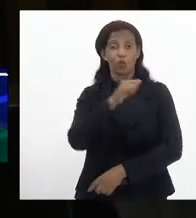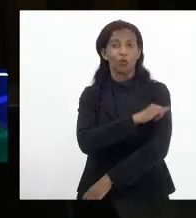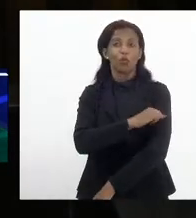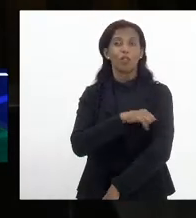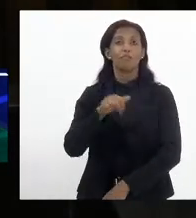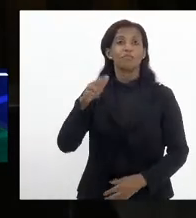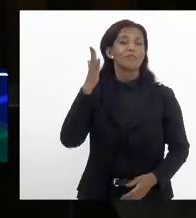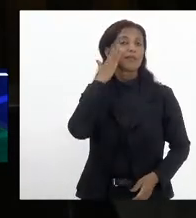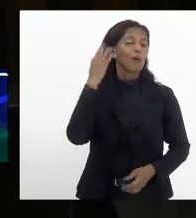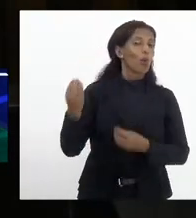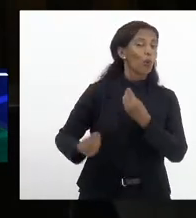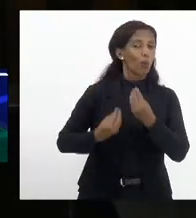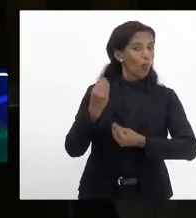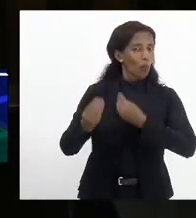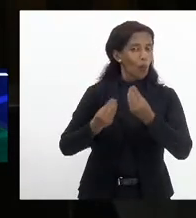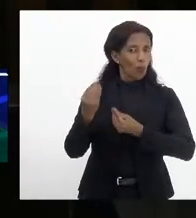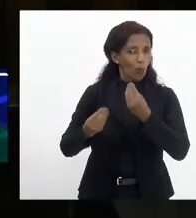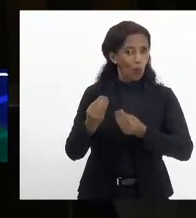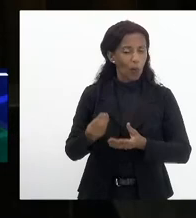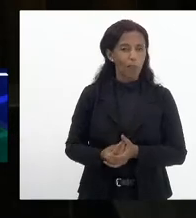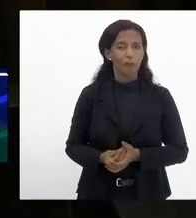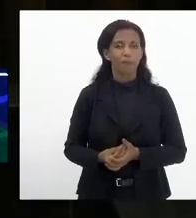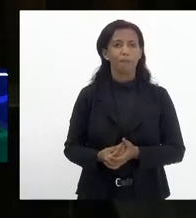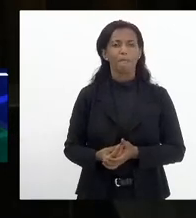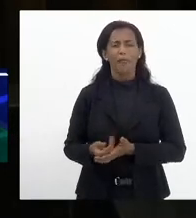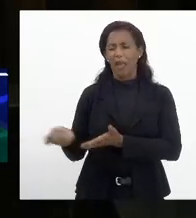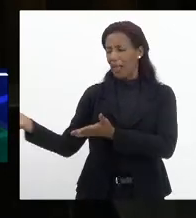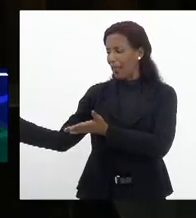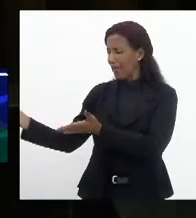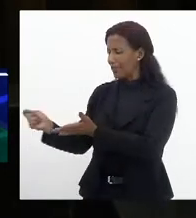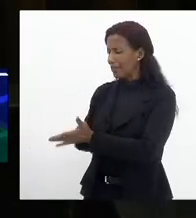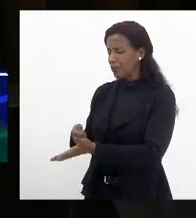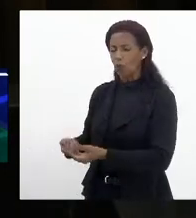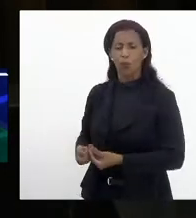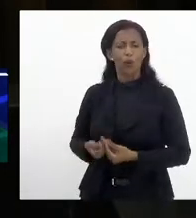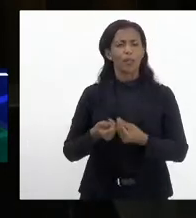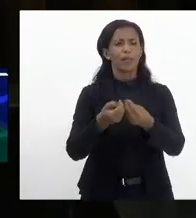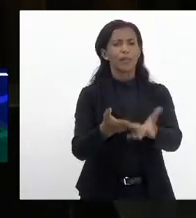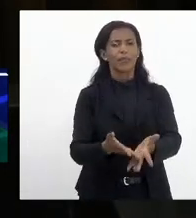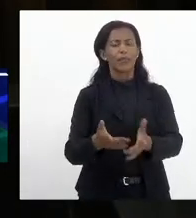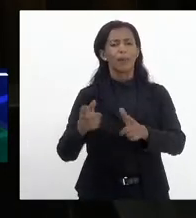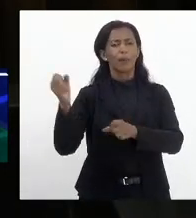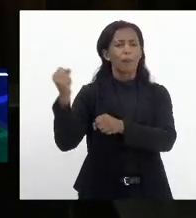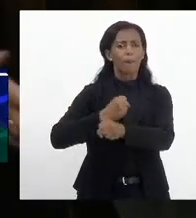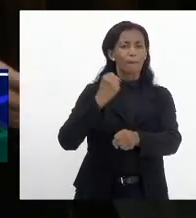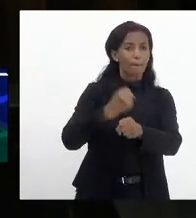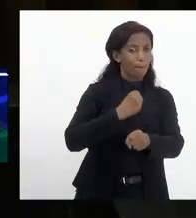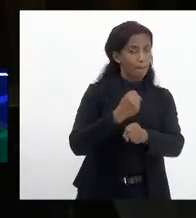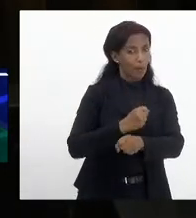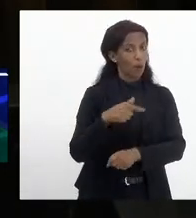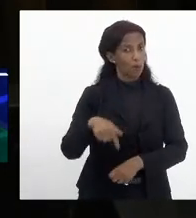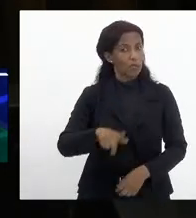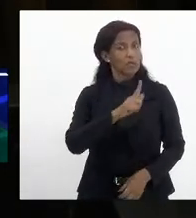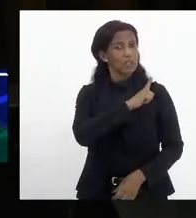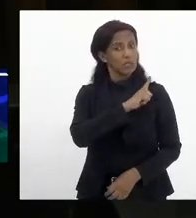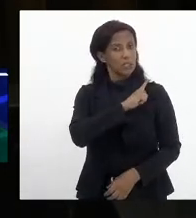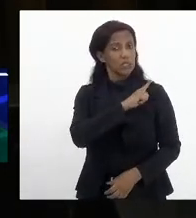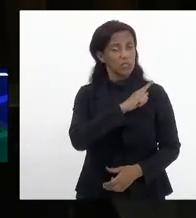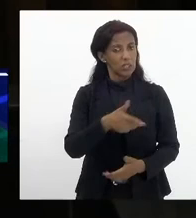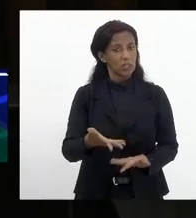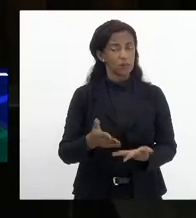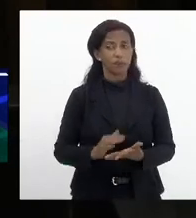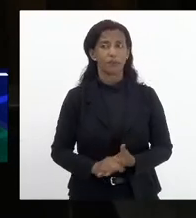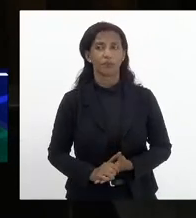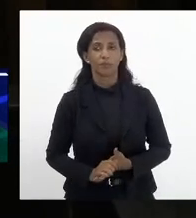sabe-se lá como, ela deferiu as licenças para a obra e foi ratificada nessa gestão da Prefeitura do Rio de